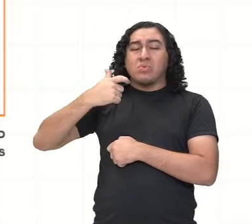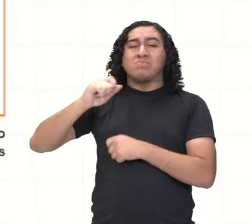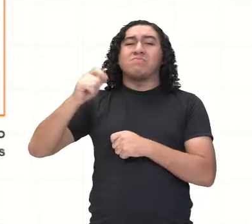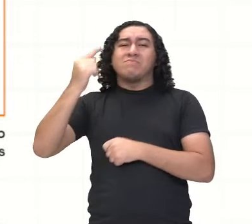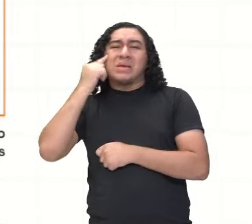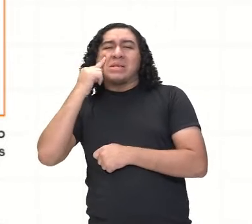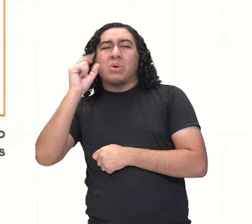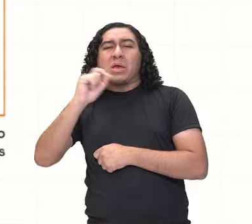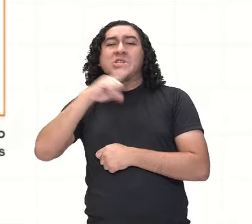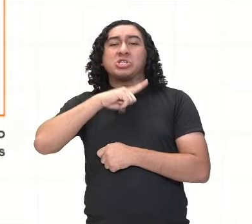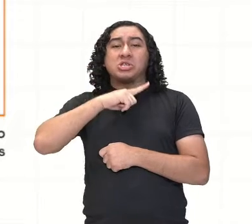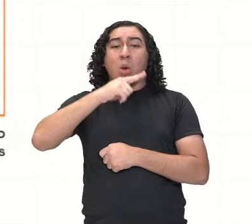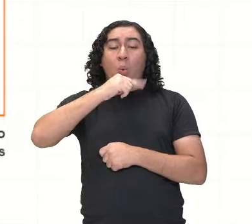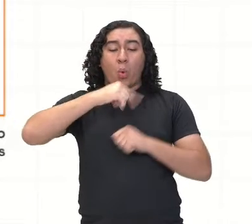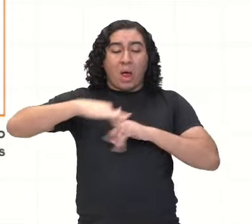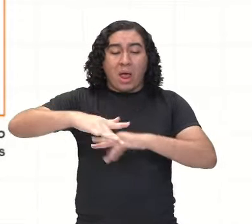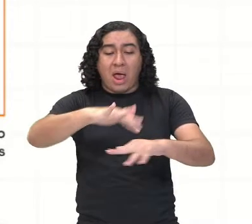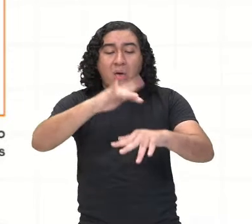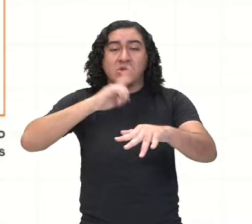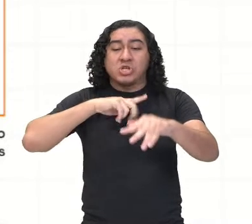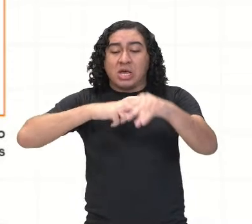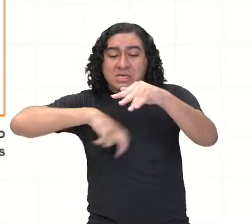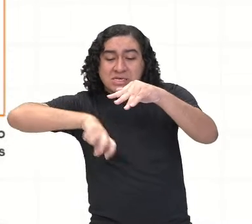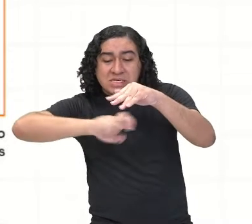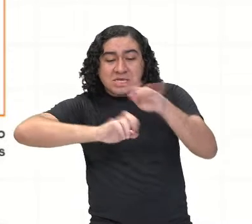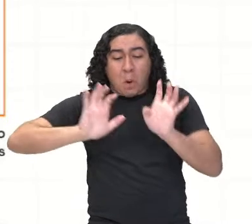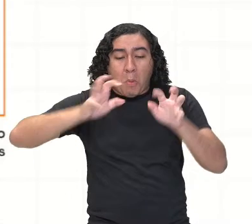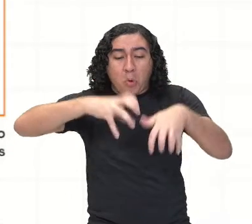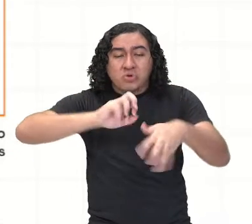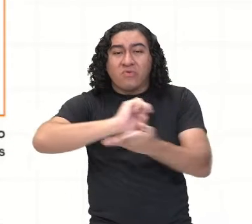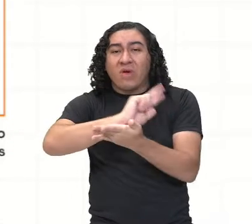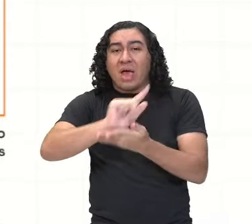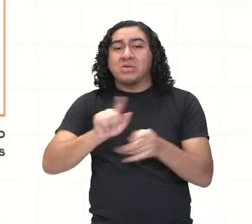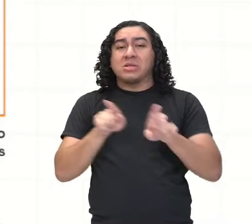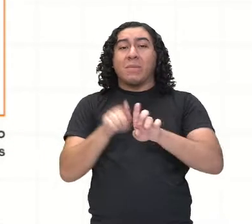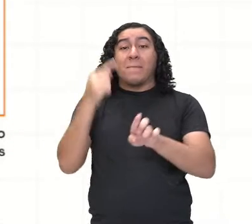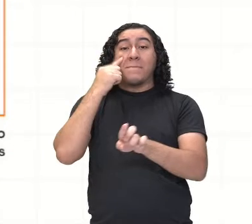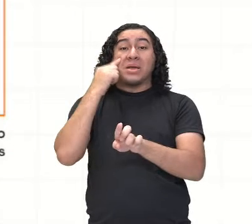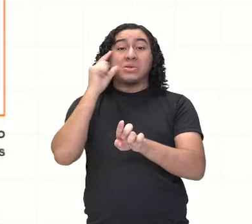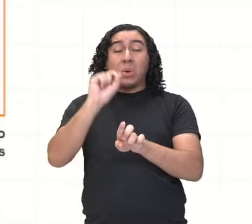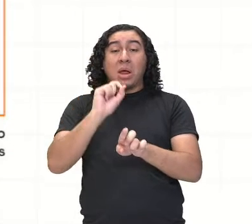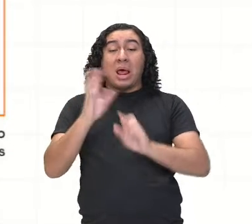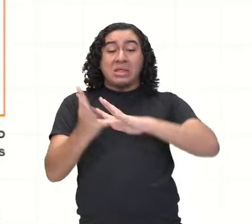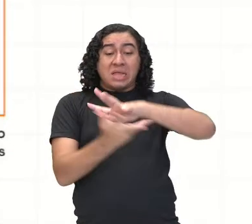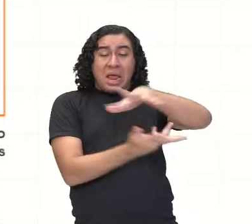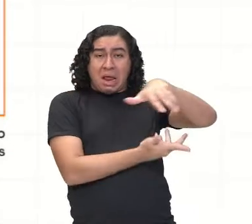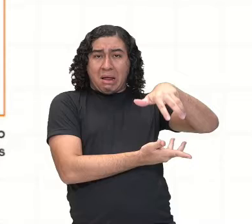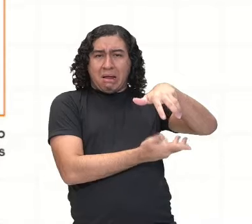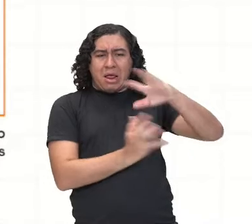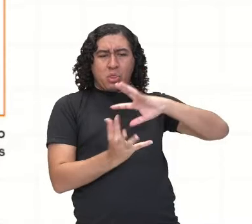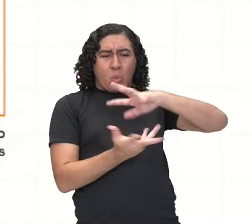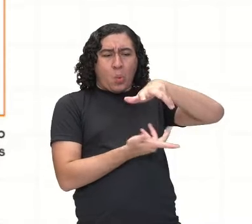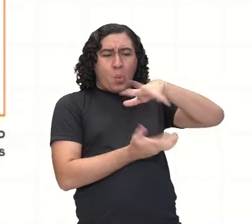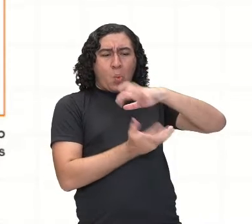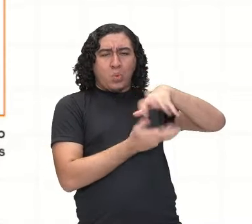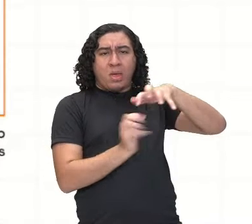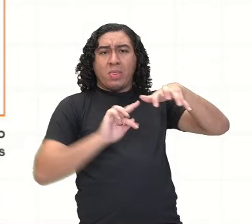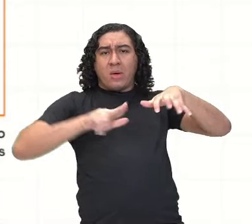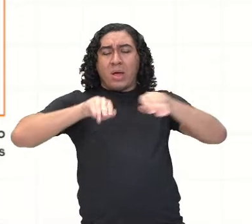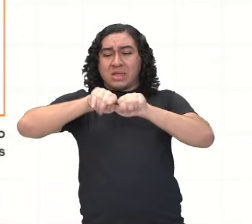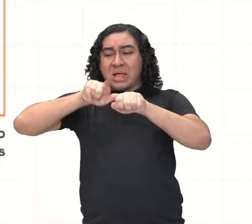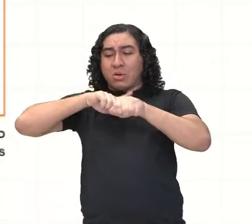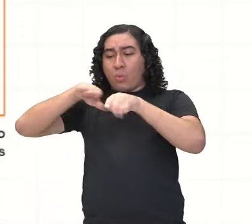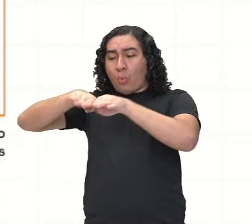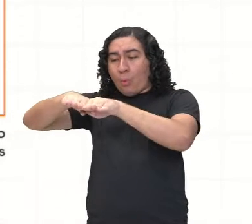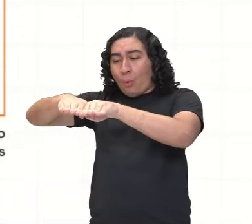por monstros, eles também acreditavam que a Terra ela era plana, ela tinha um limite, e que se eles seguissem a oeste, eles cairiam num